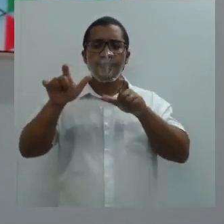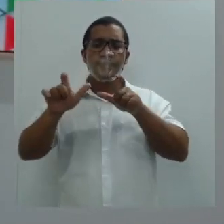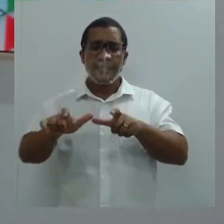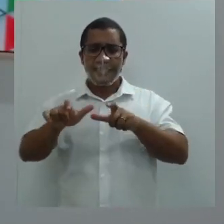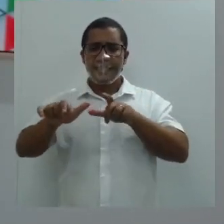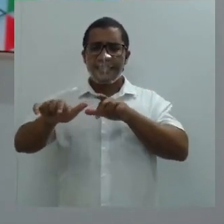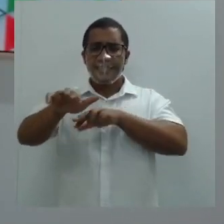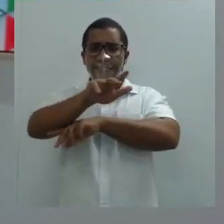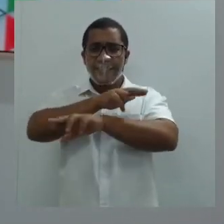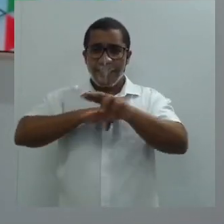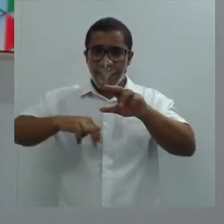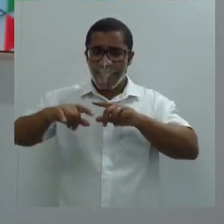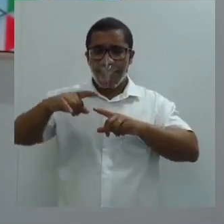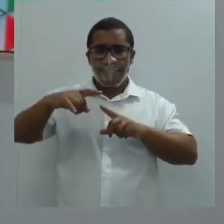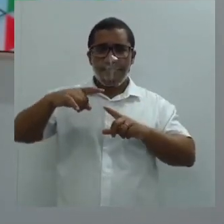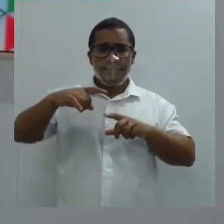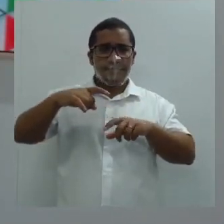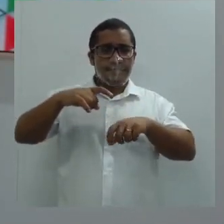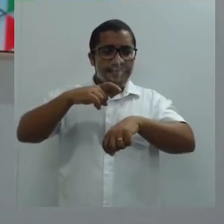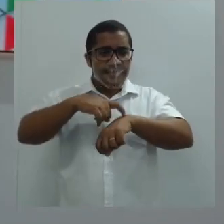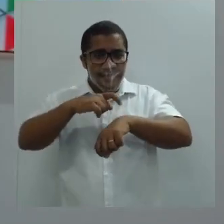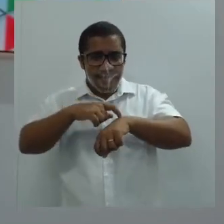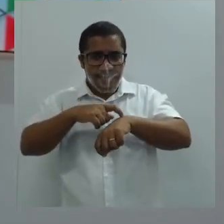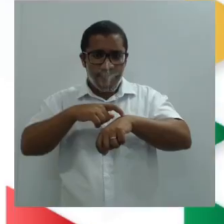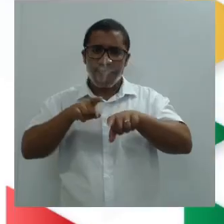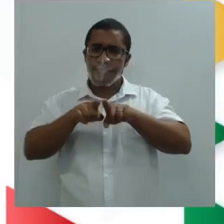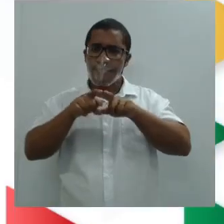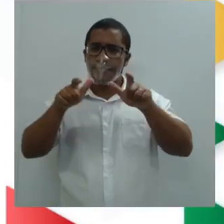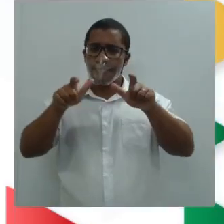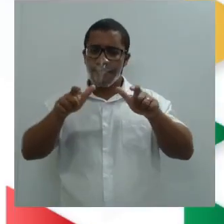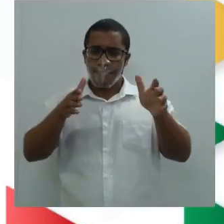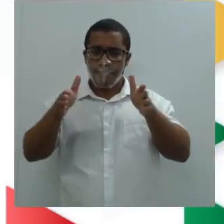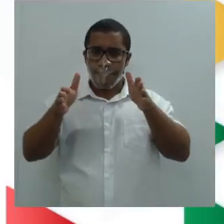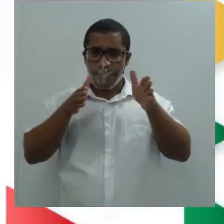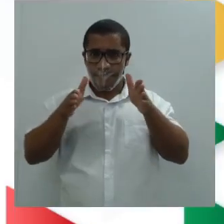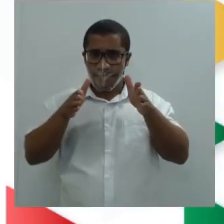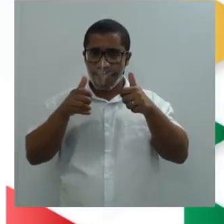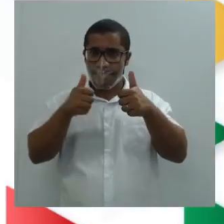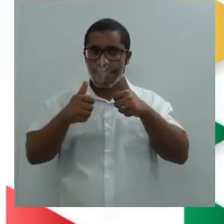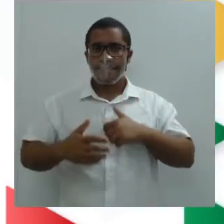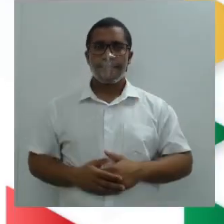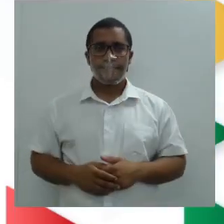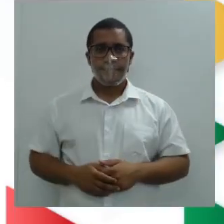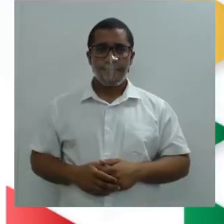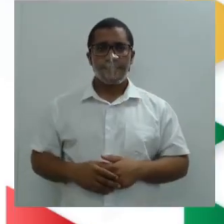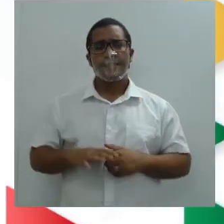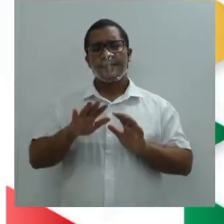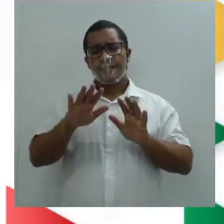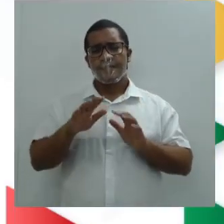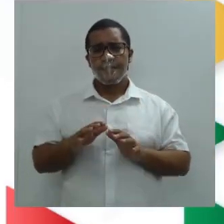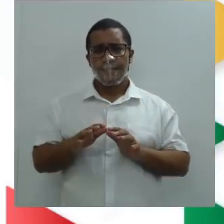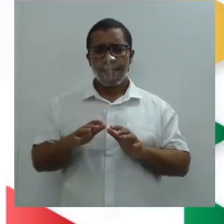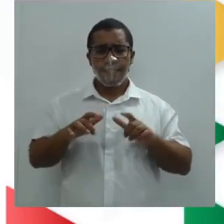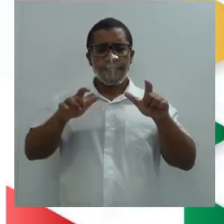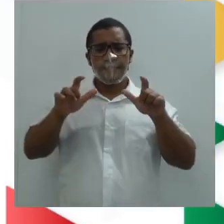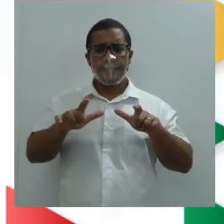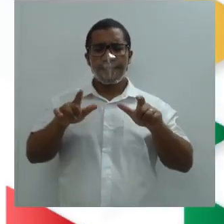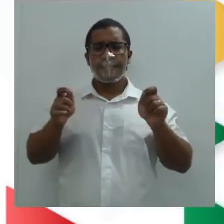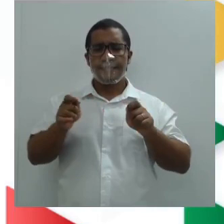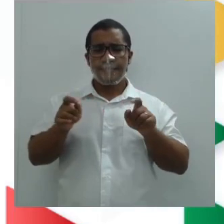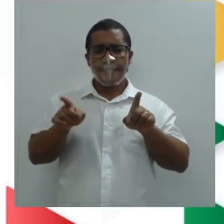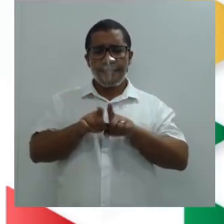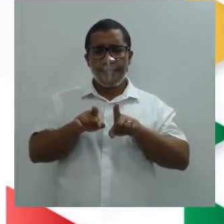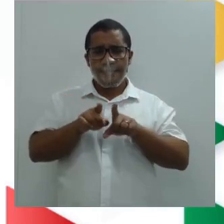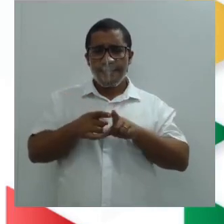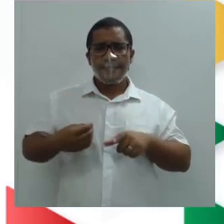em diferentes tempos e espaços. Vamos lá! Os lugares e os modos de vida e